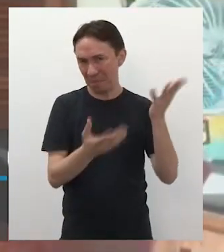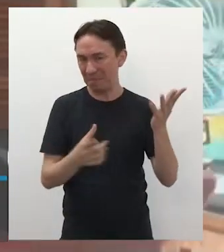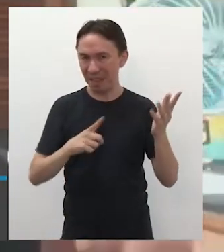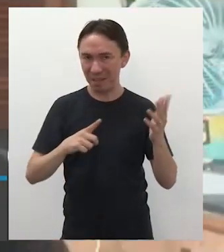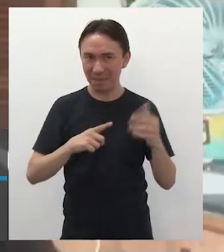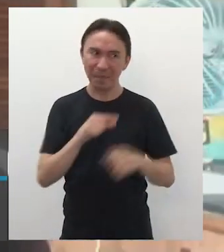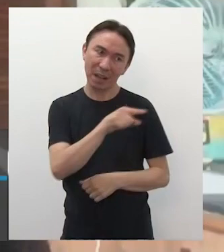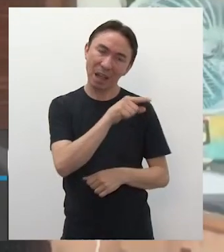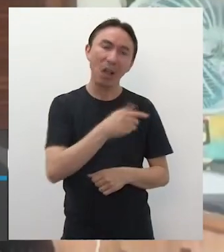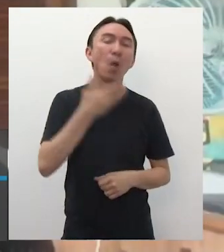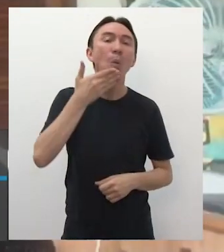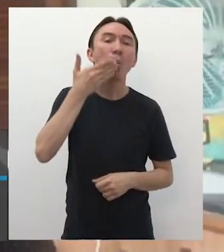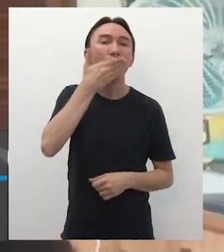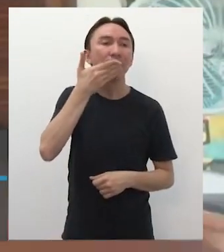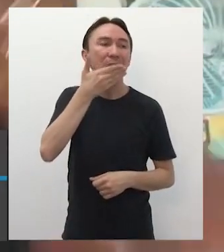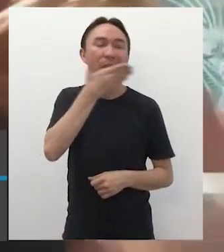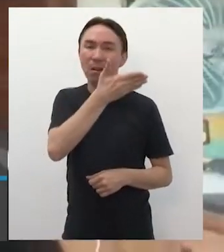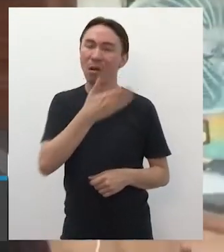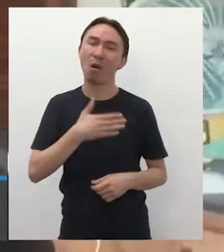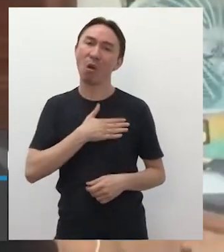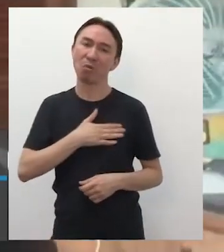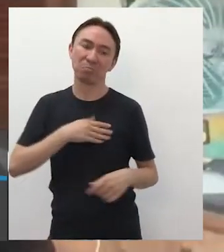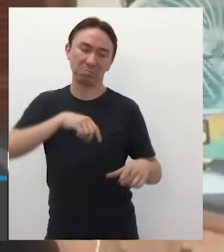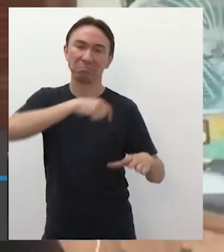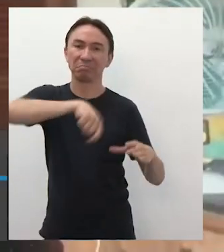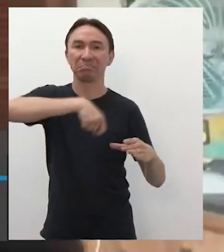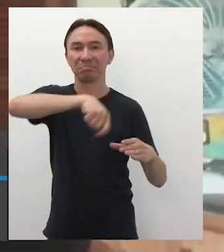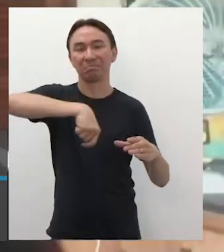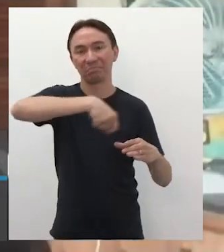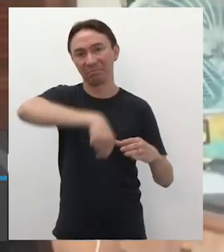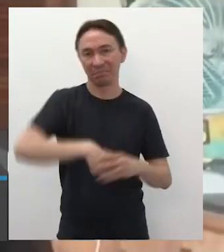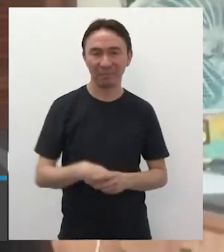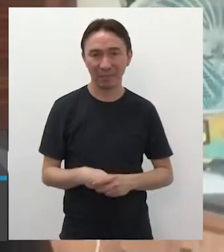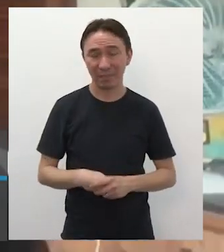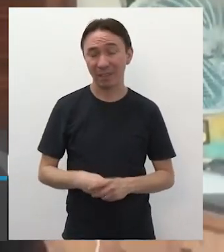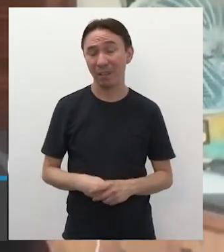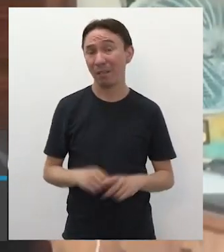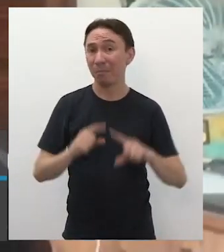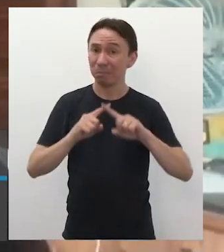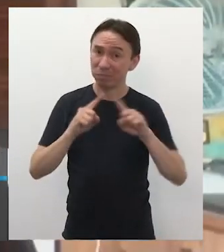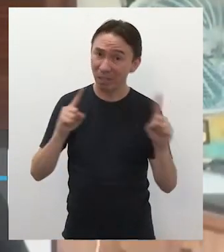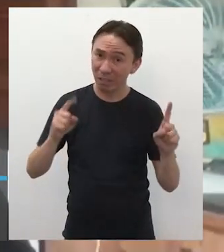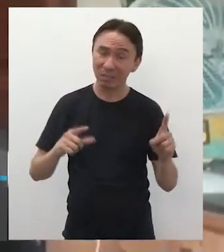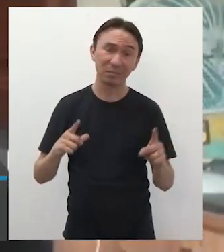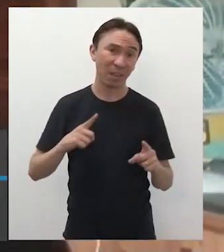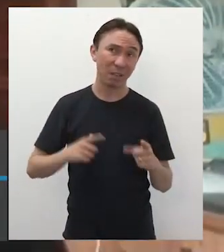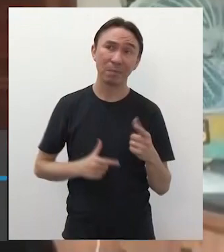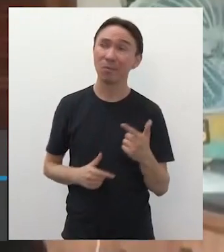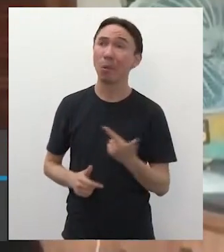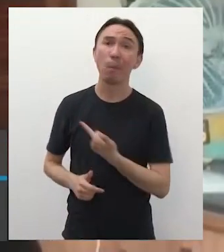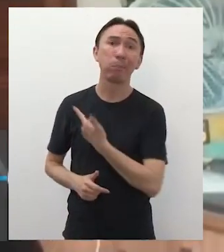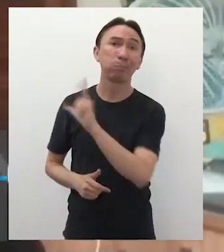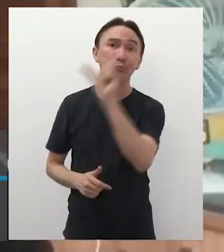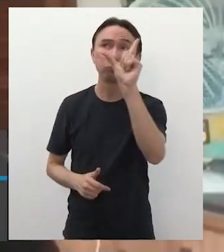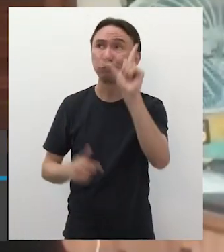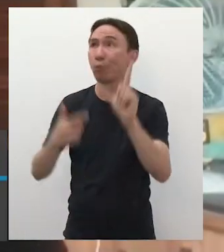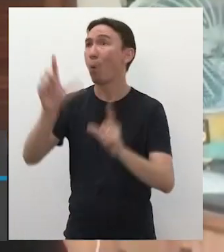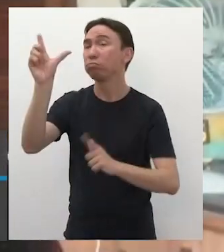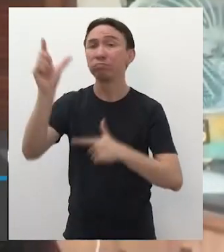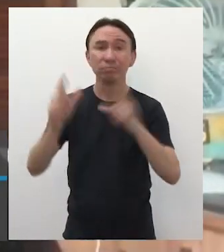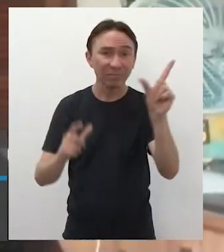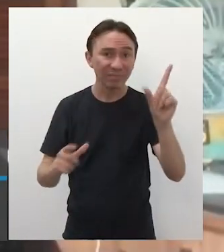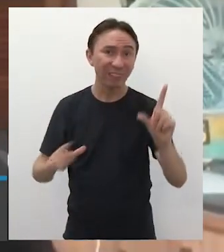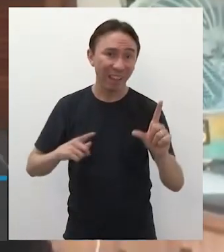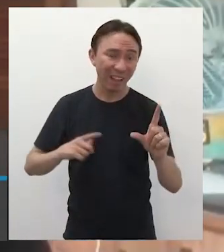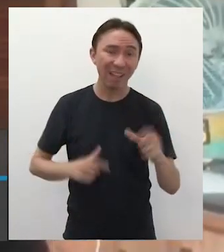mas esse é um exemplo que eu gosto muito de dar. Em compensação, existem outros que a linguagem valorativa é sempre presente. Então, assim, por